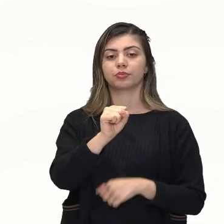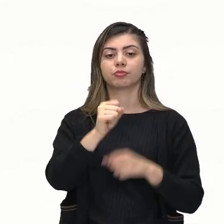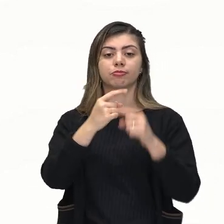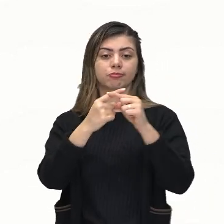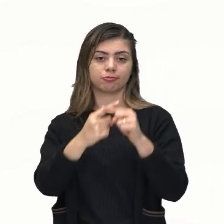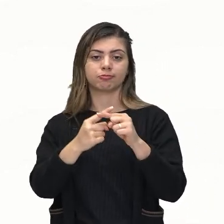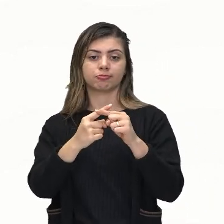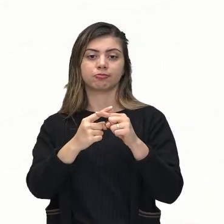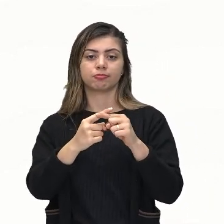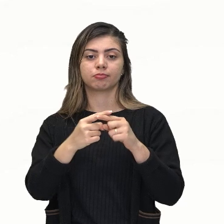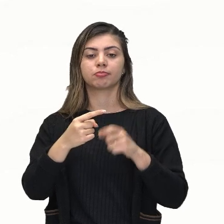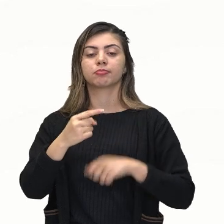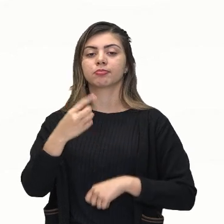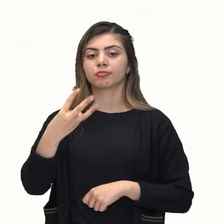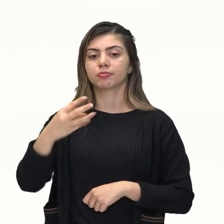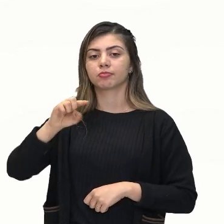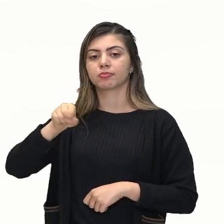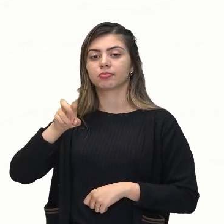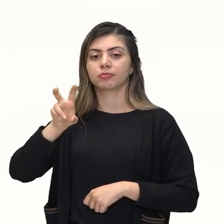vezes